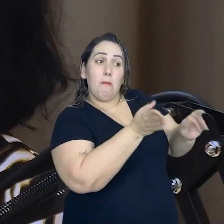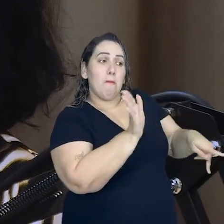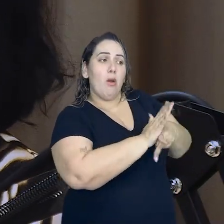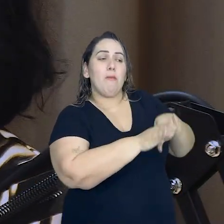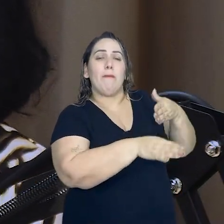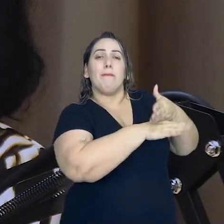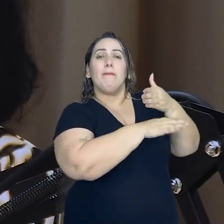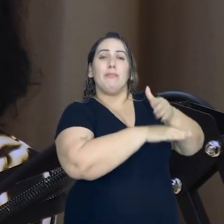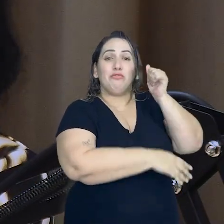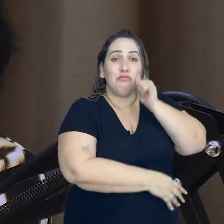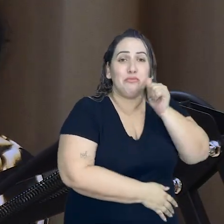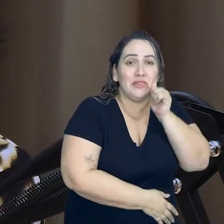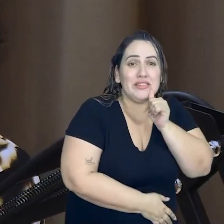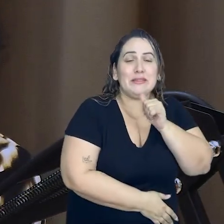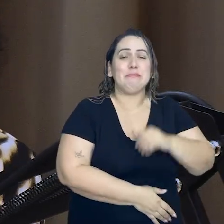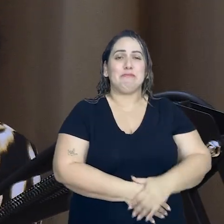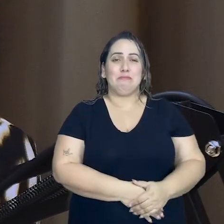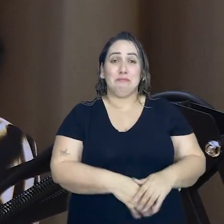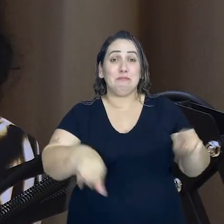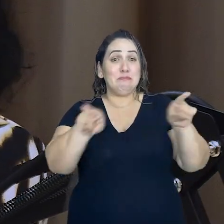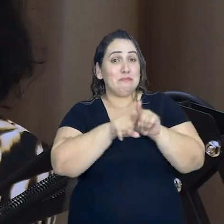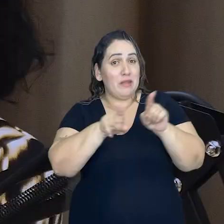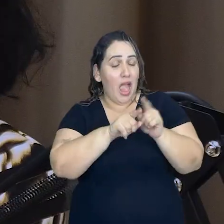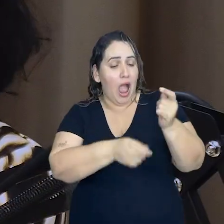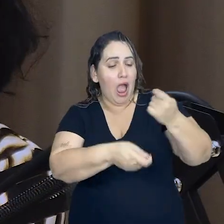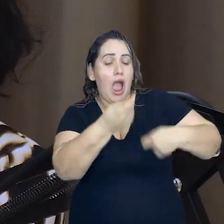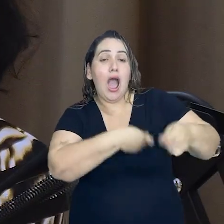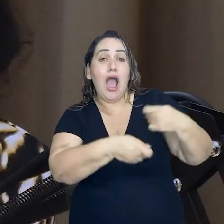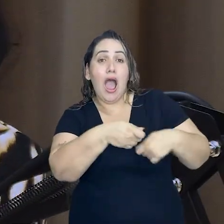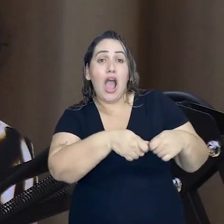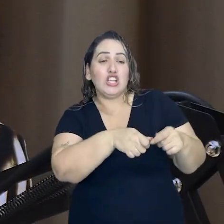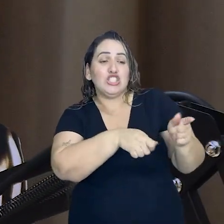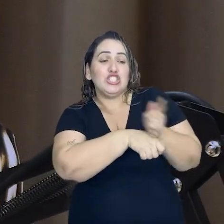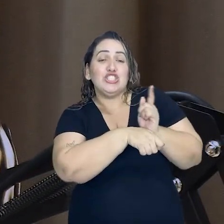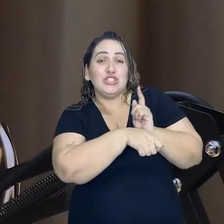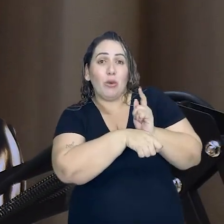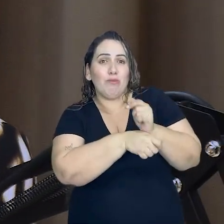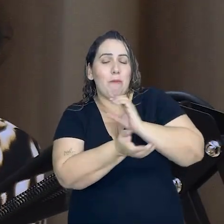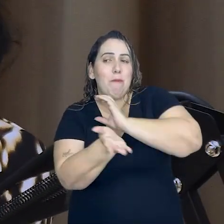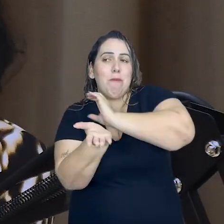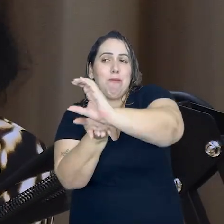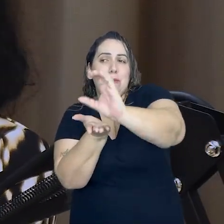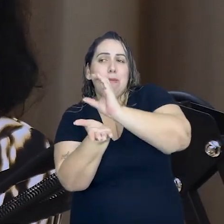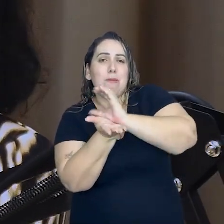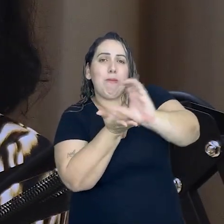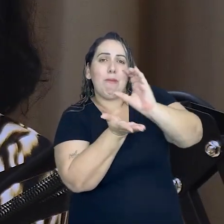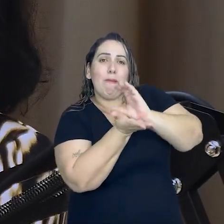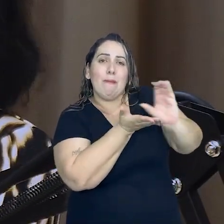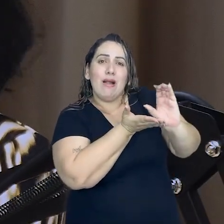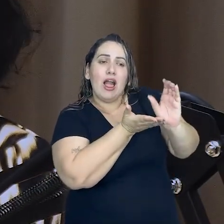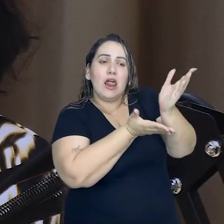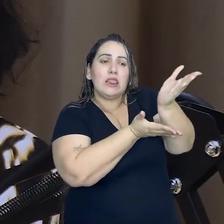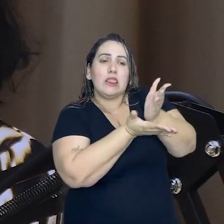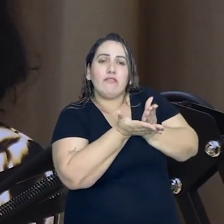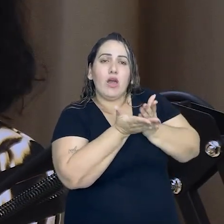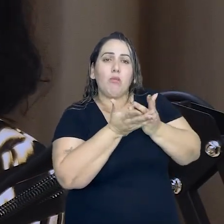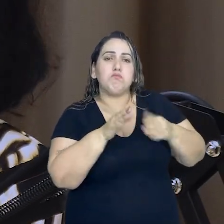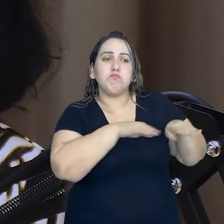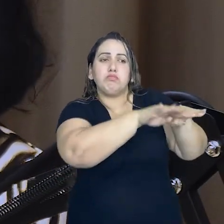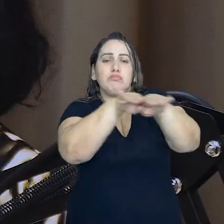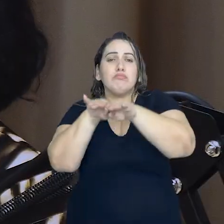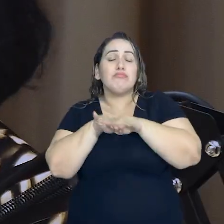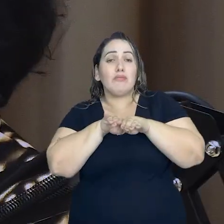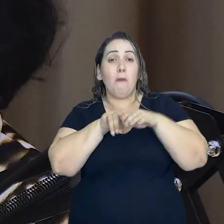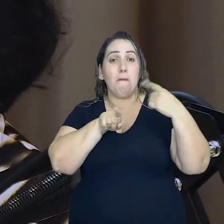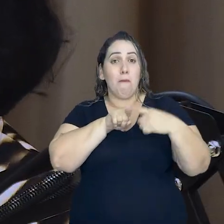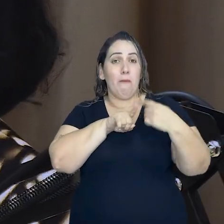participação feminina, um crescente também na administração e na distribuição porque tem mais